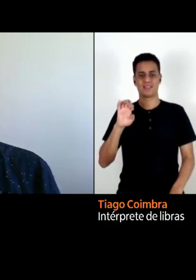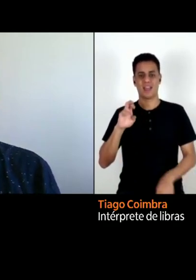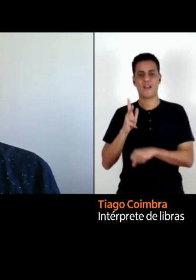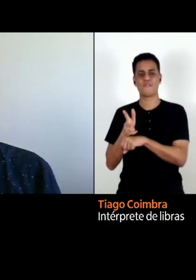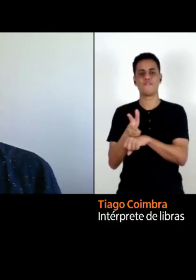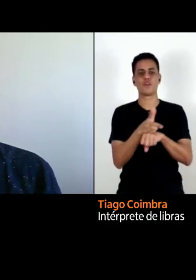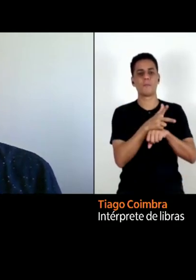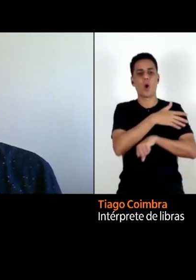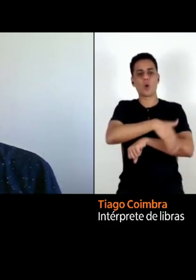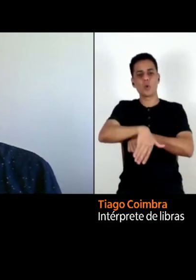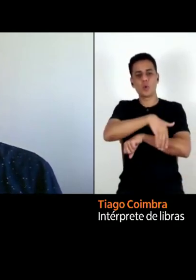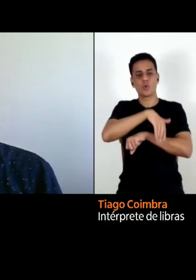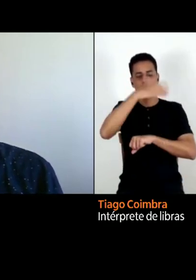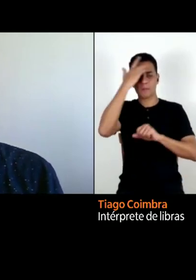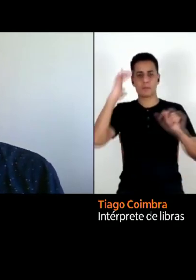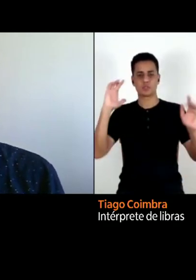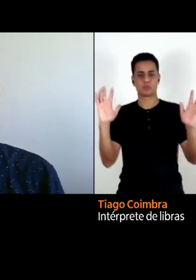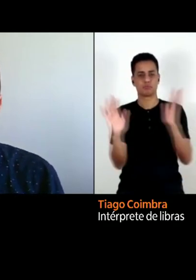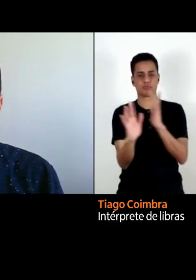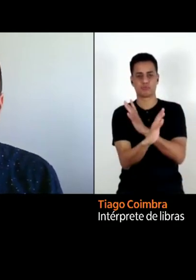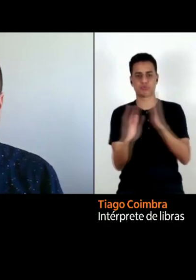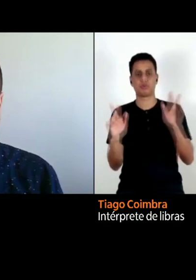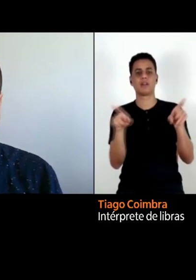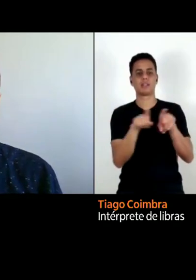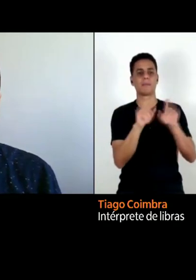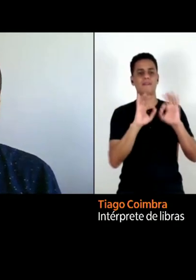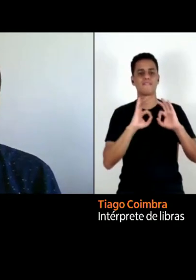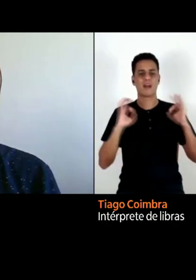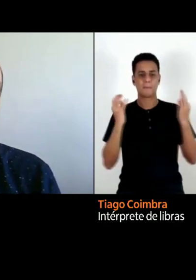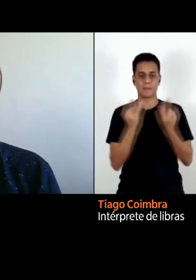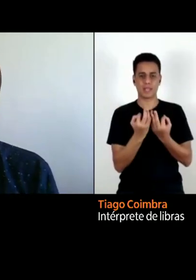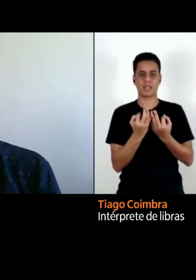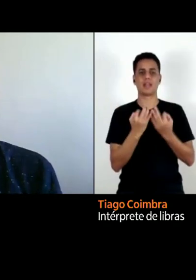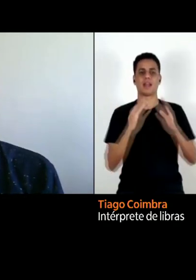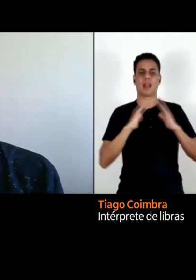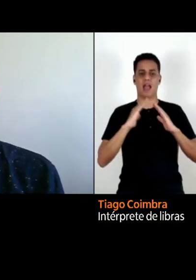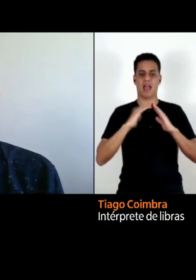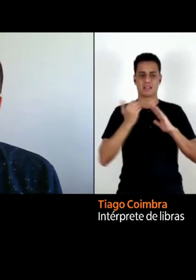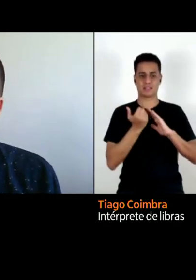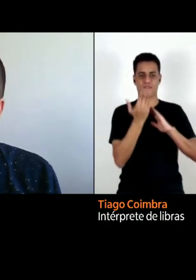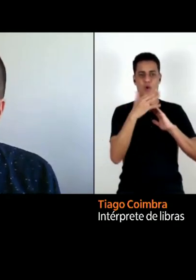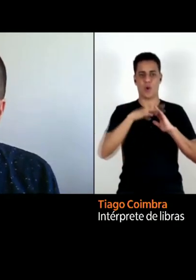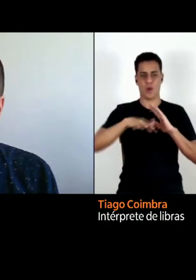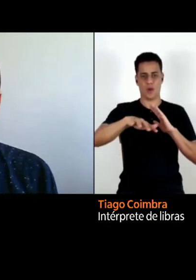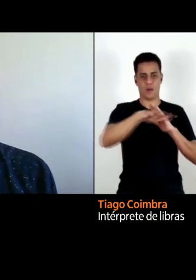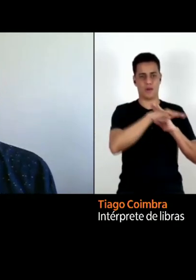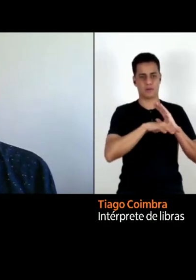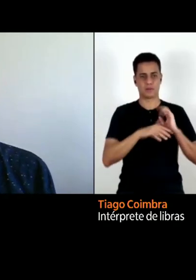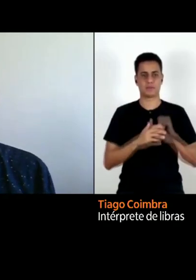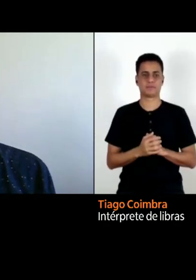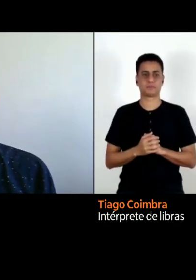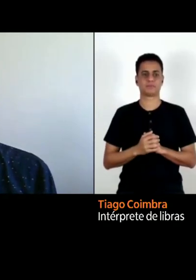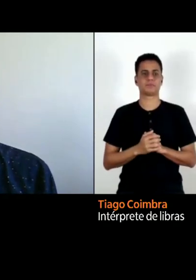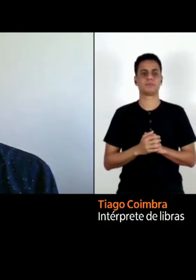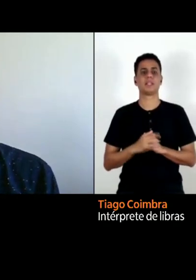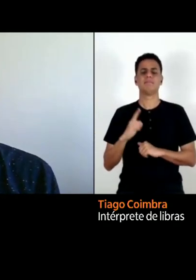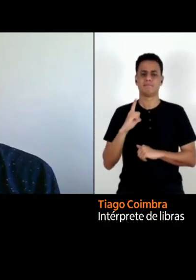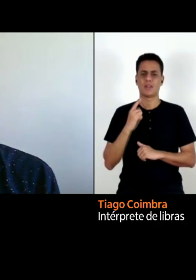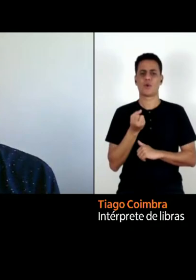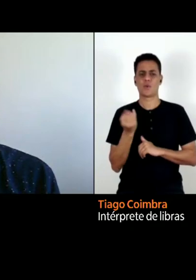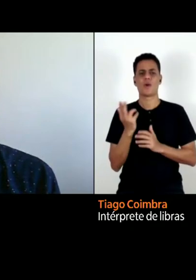pessoas e cenas familiares no quintal de casa. Em meio aos desenhos, onde